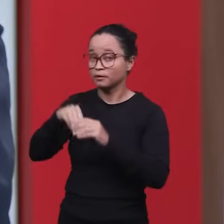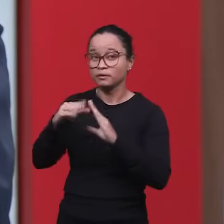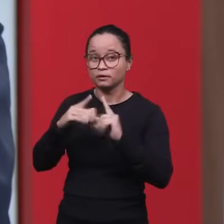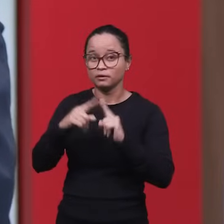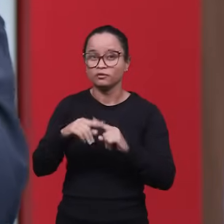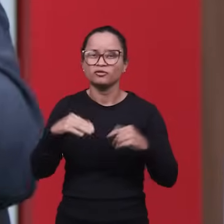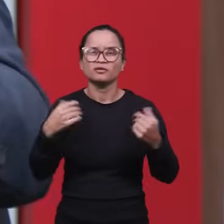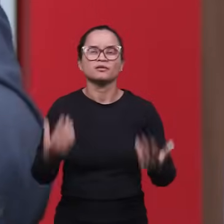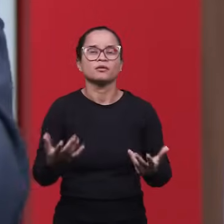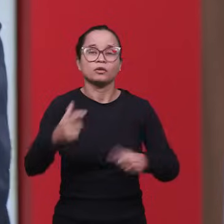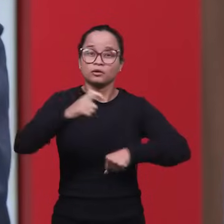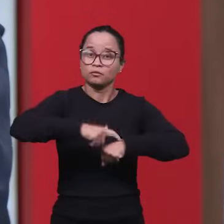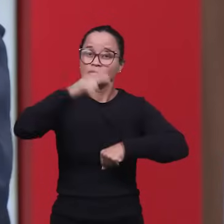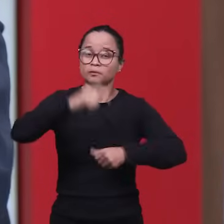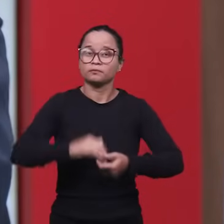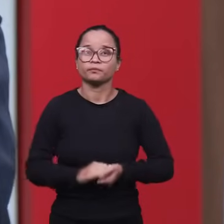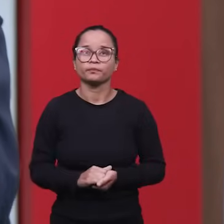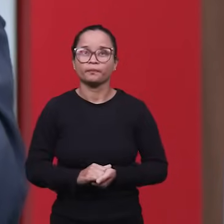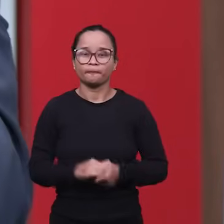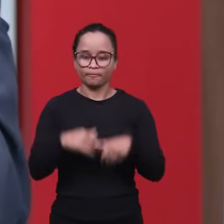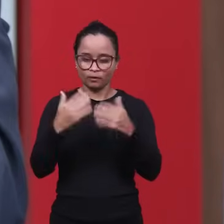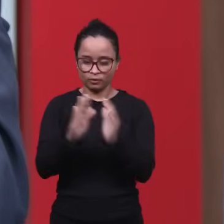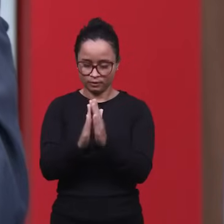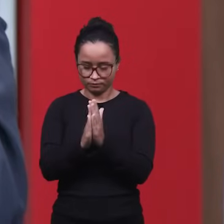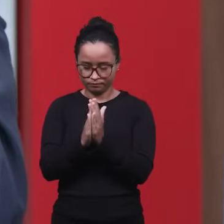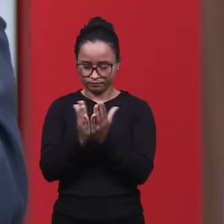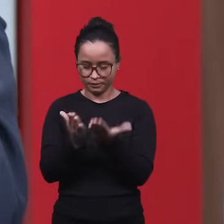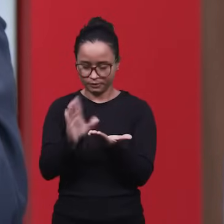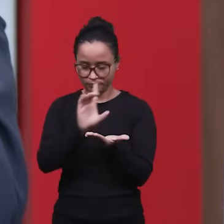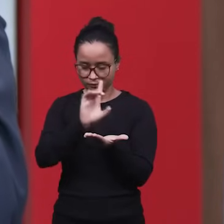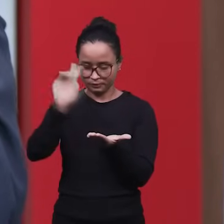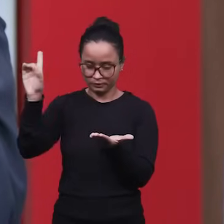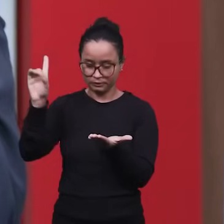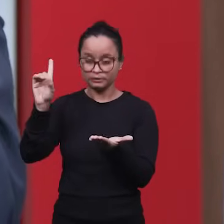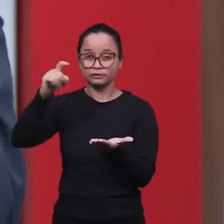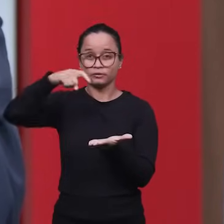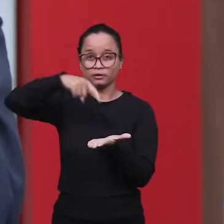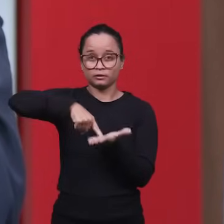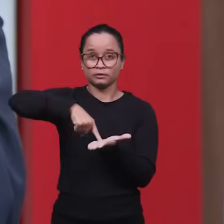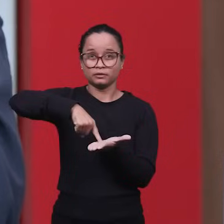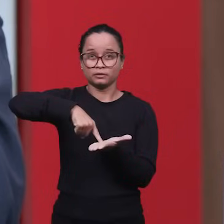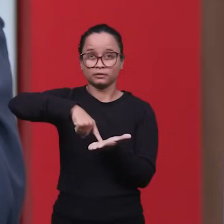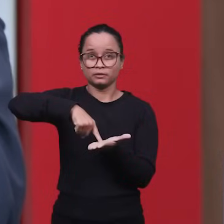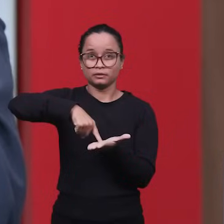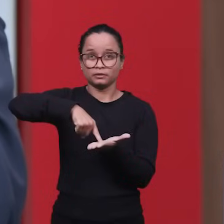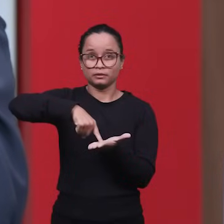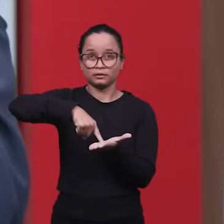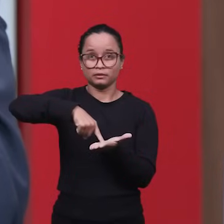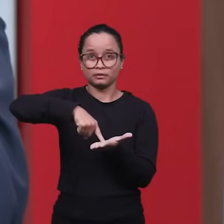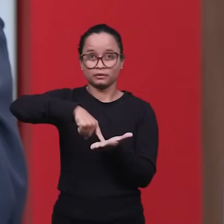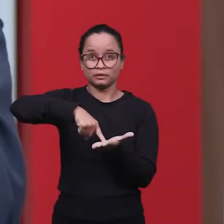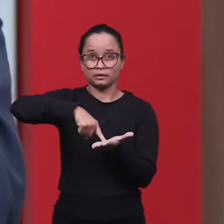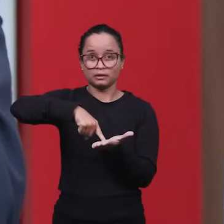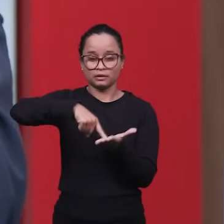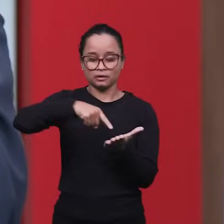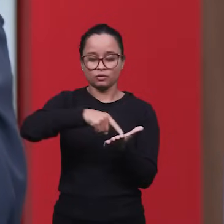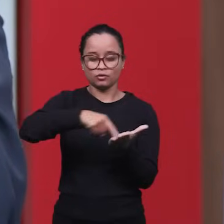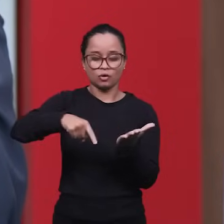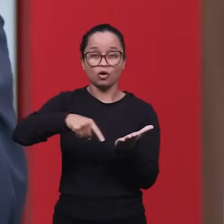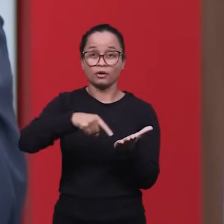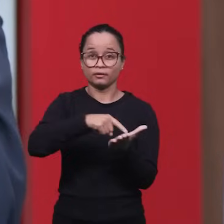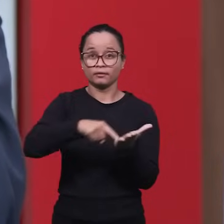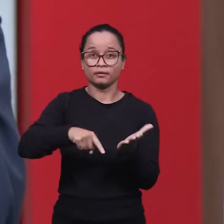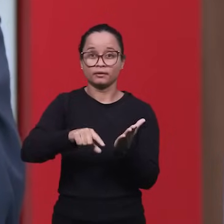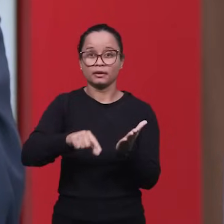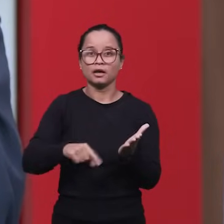Senhor sobre aquele momento. Quando ela abriu a palavra, debaixo do dedo dela estava esse versículo: